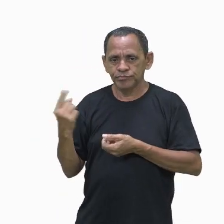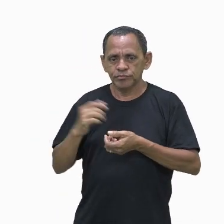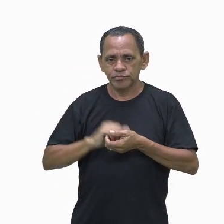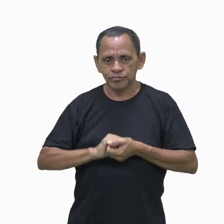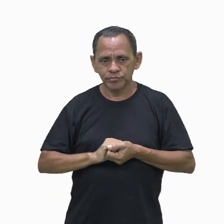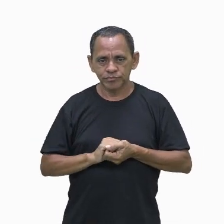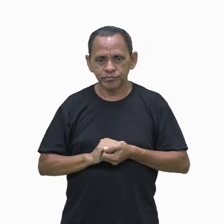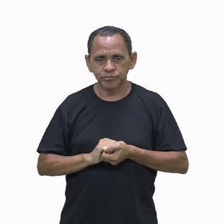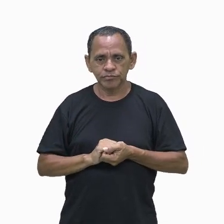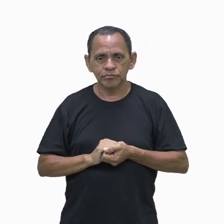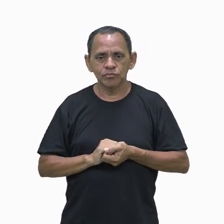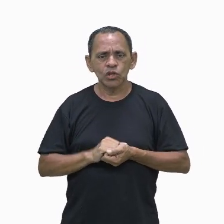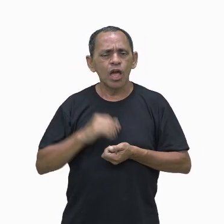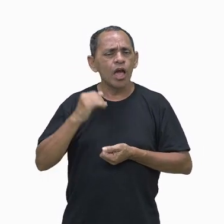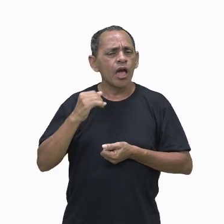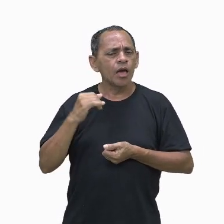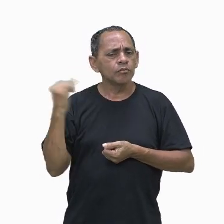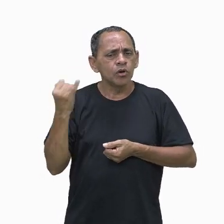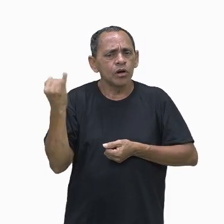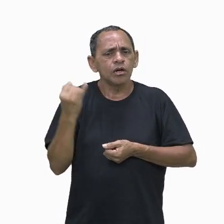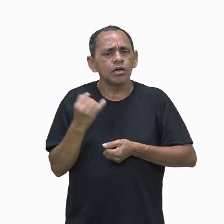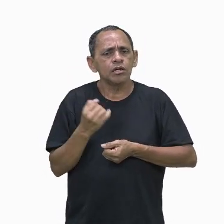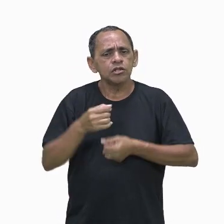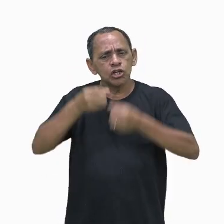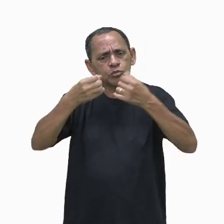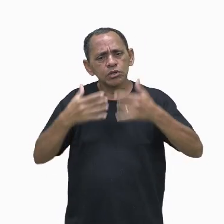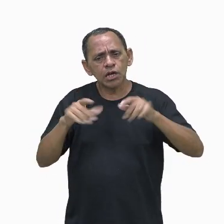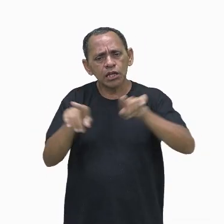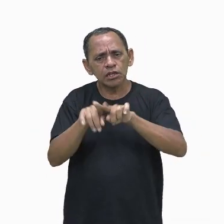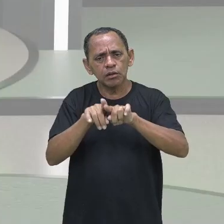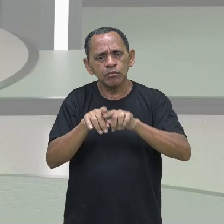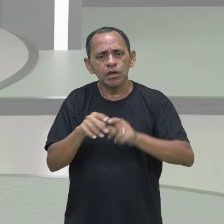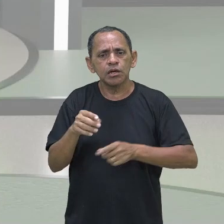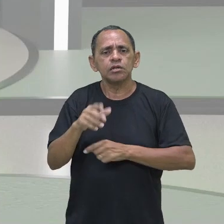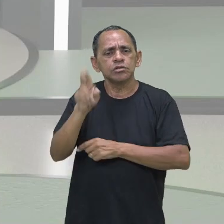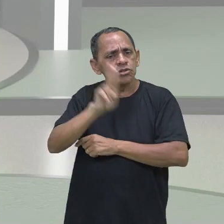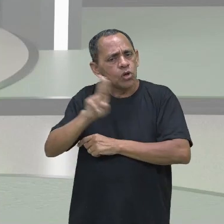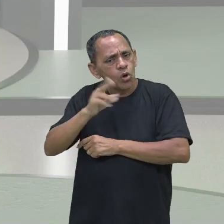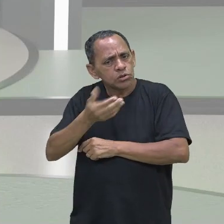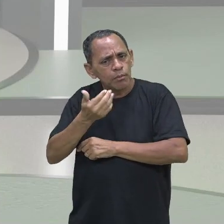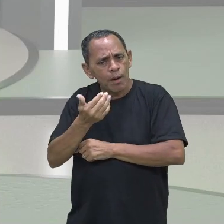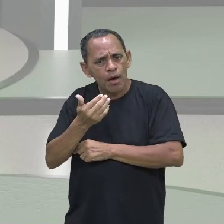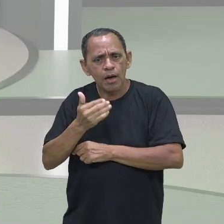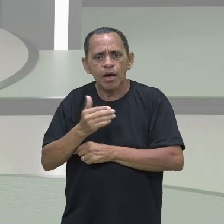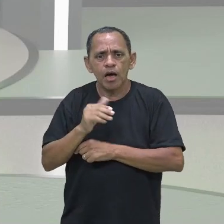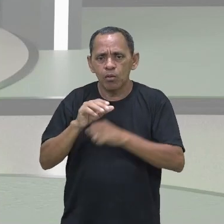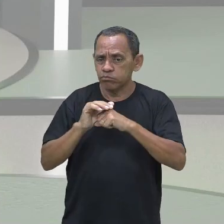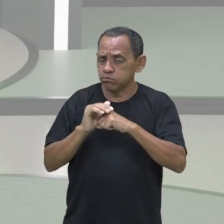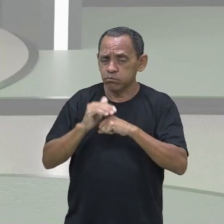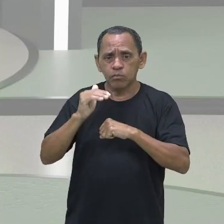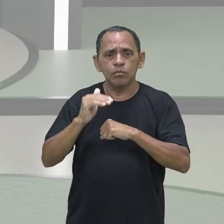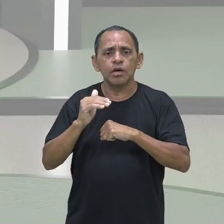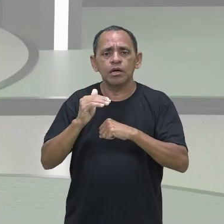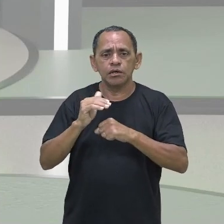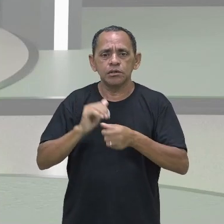é importante salientar que quando você consome muito carboidrato e não consegue